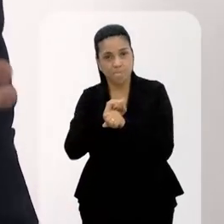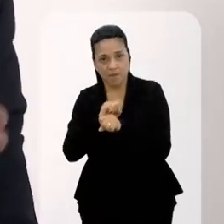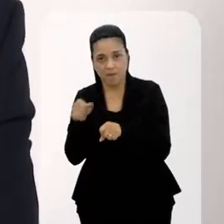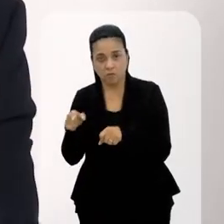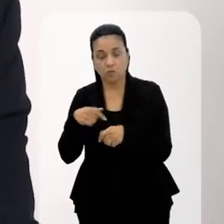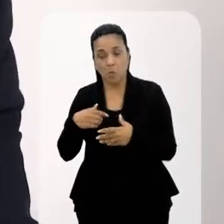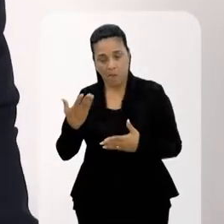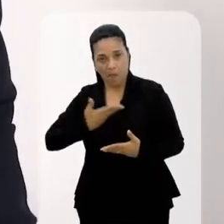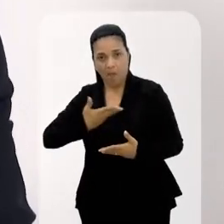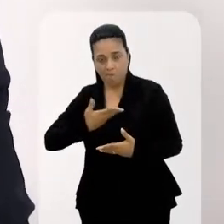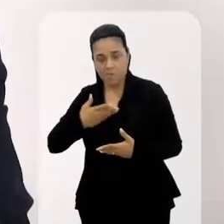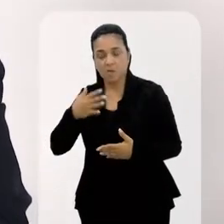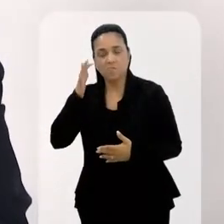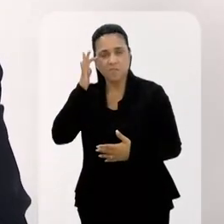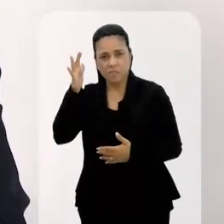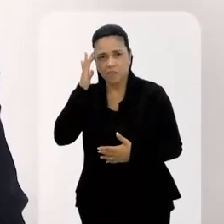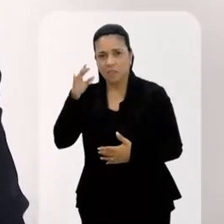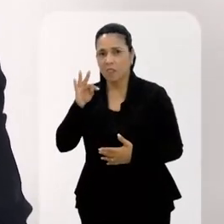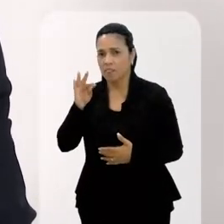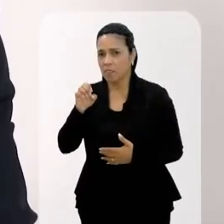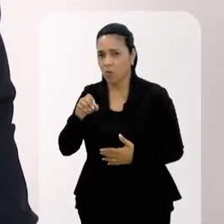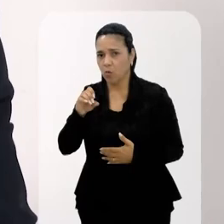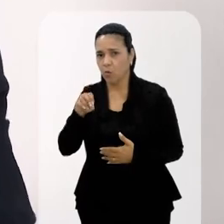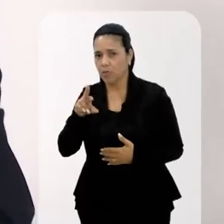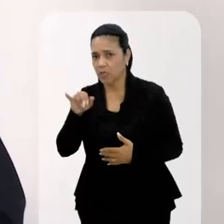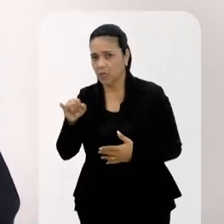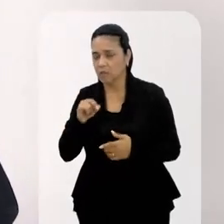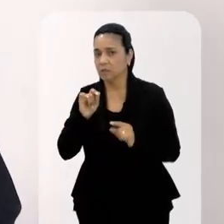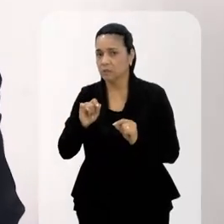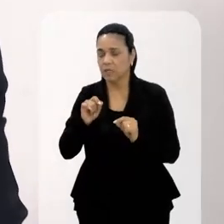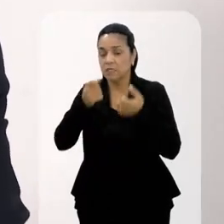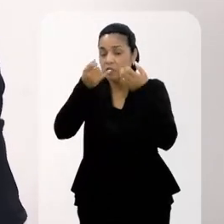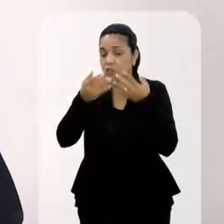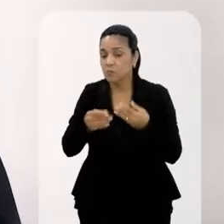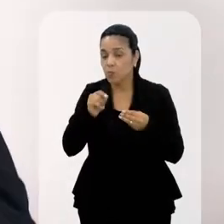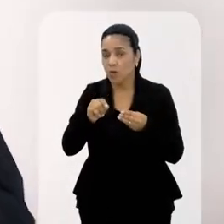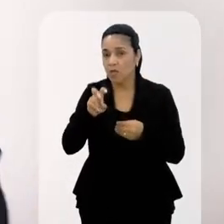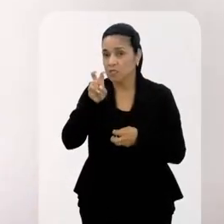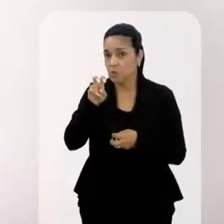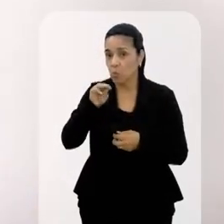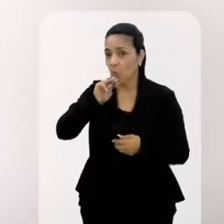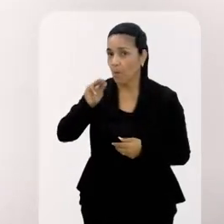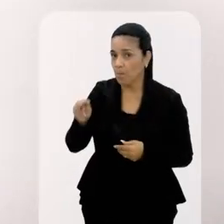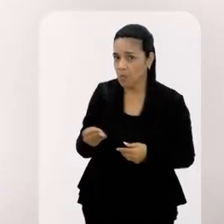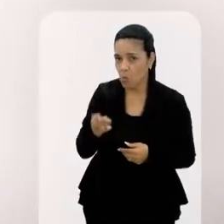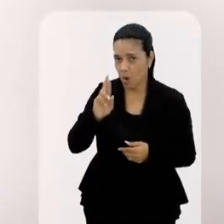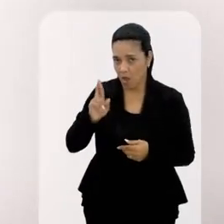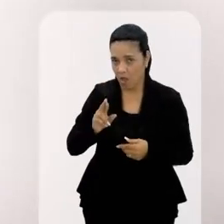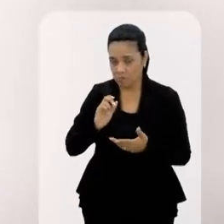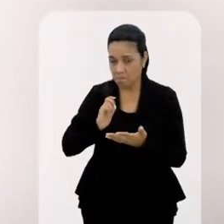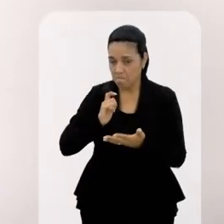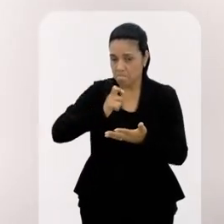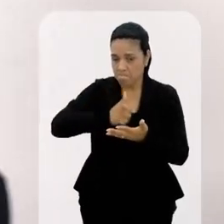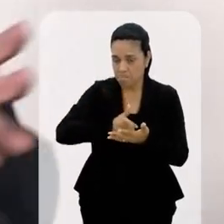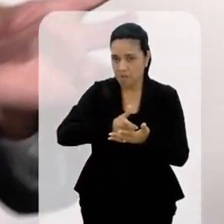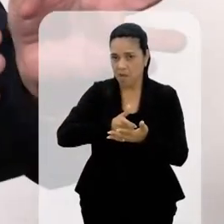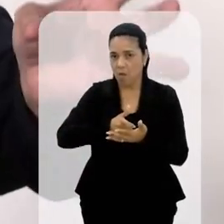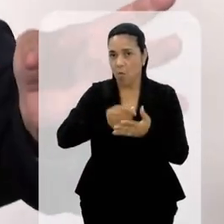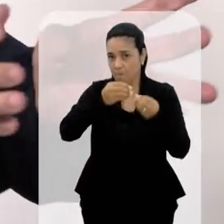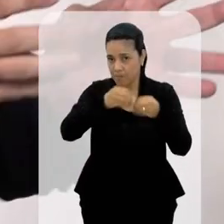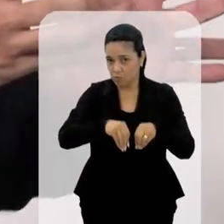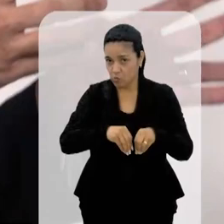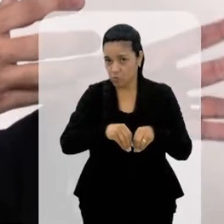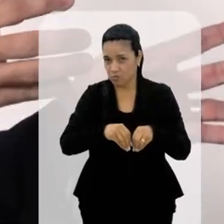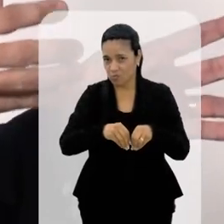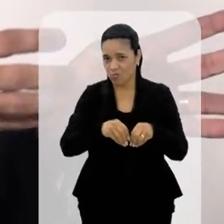uma colega da nossa comissão que ela está com uma teoria muito, muito interessante, que ela fala justamente isso. R$5.000 hoje de indenização, ela não é a